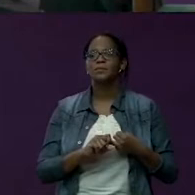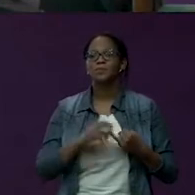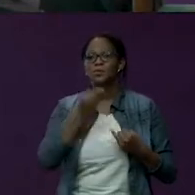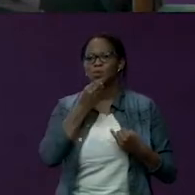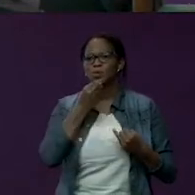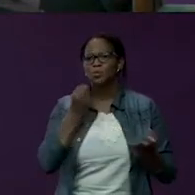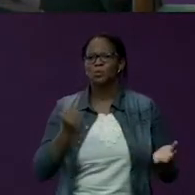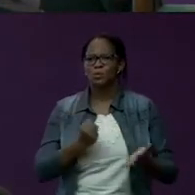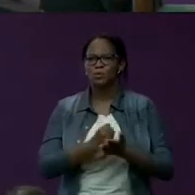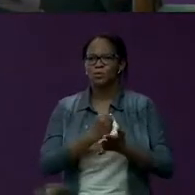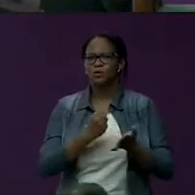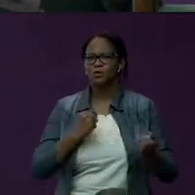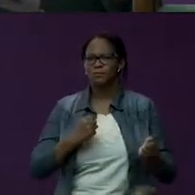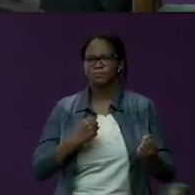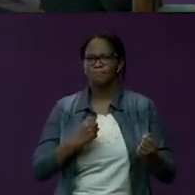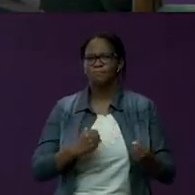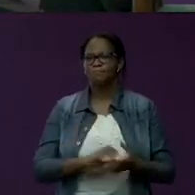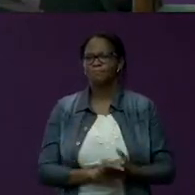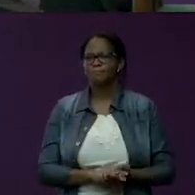Puxa.